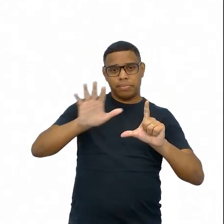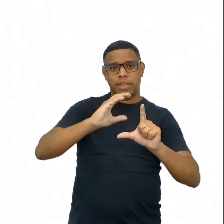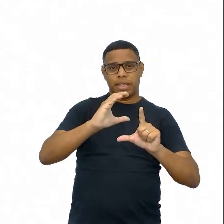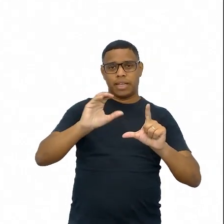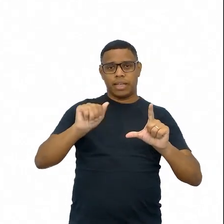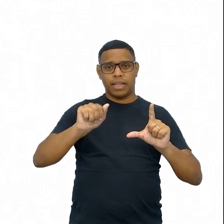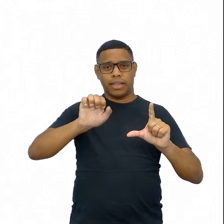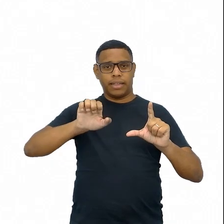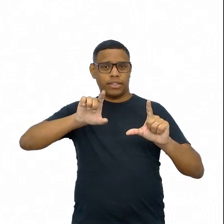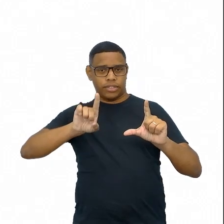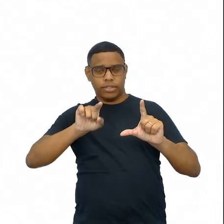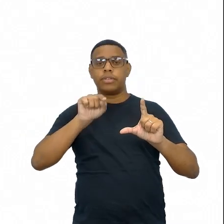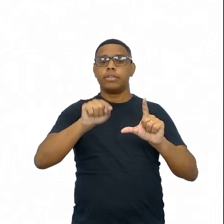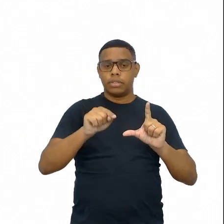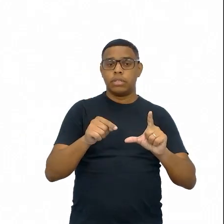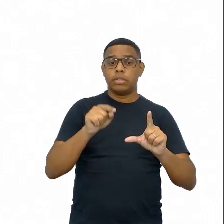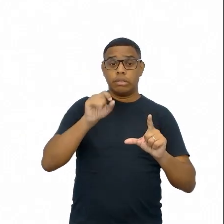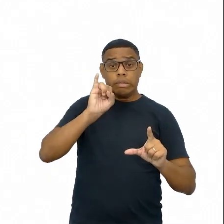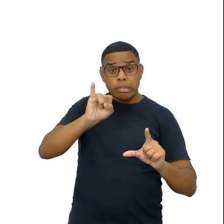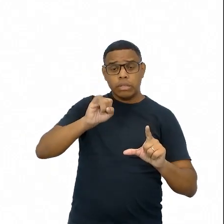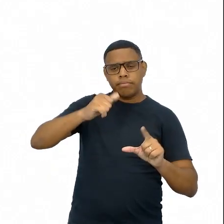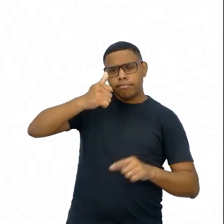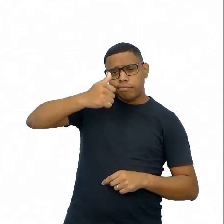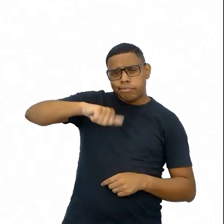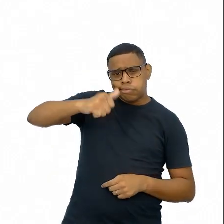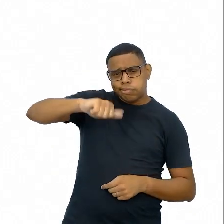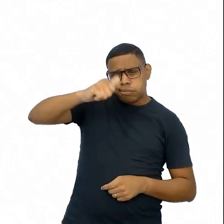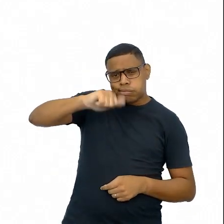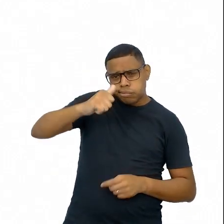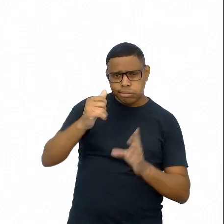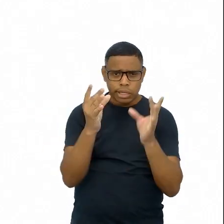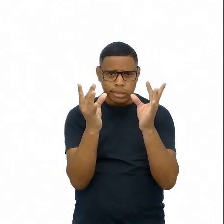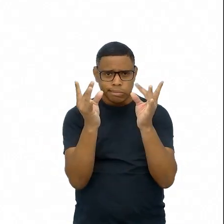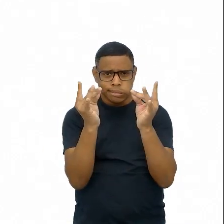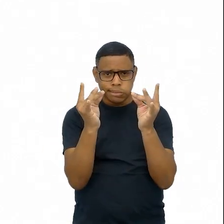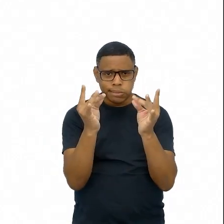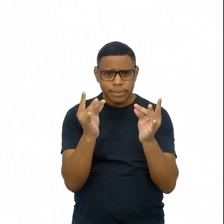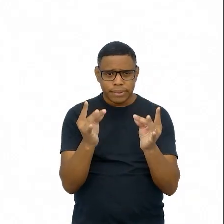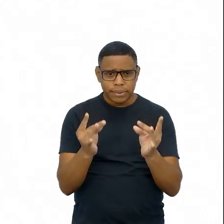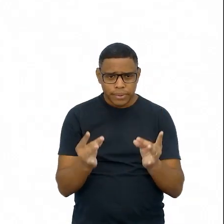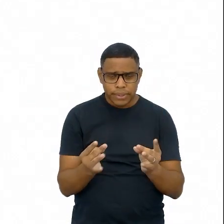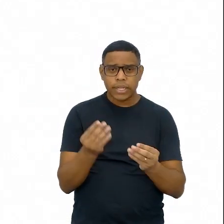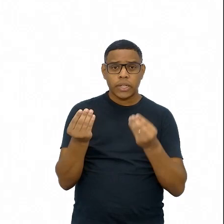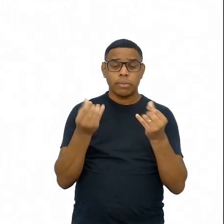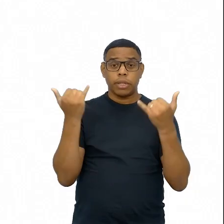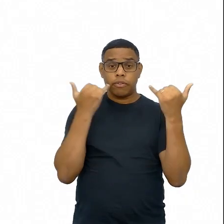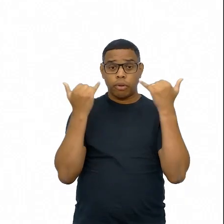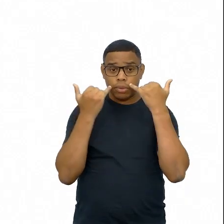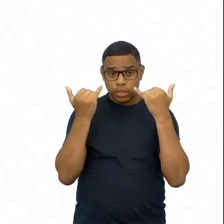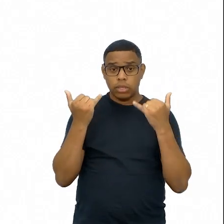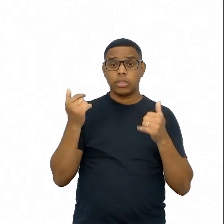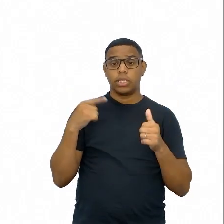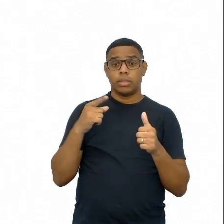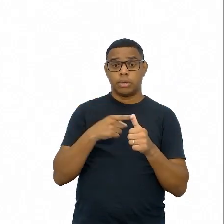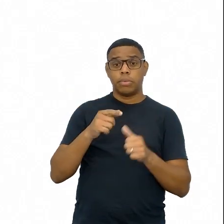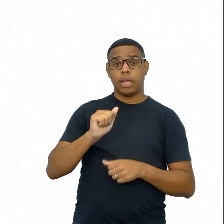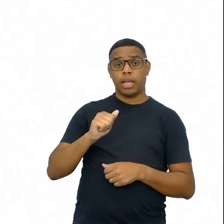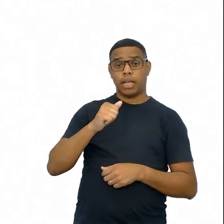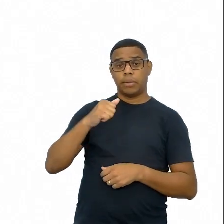CAED. Então, ao analisar de uma forma mais a miúde, né, esses dados da primeira